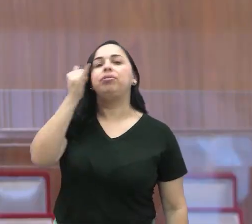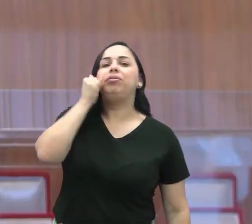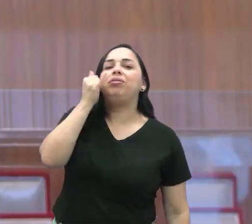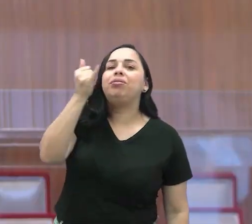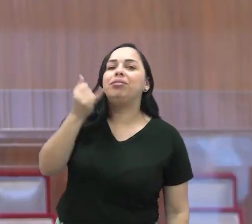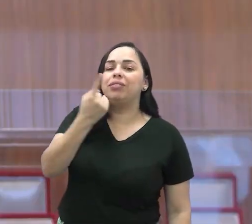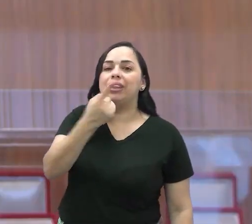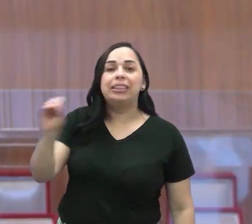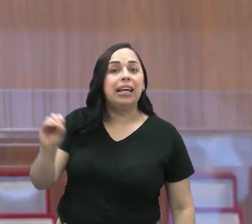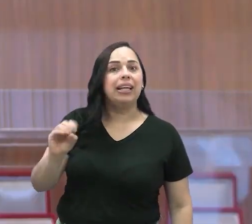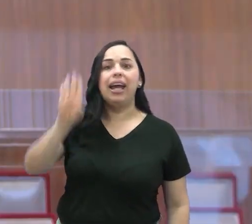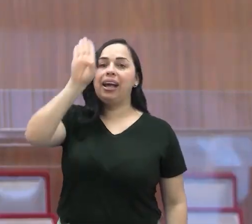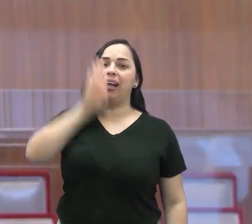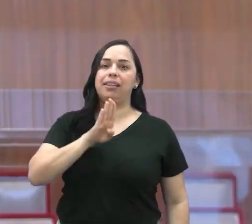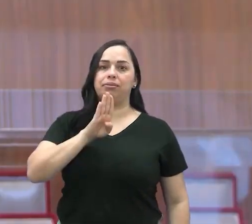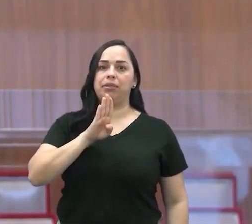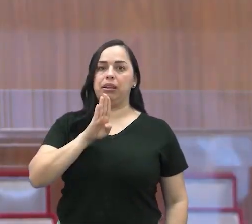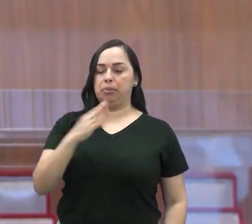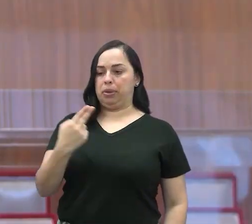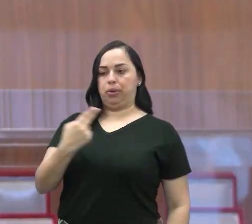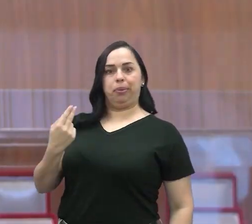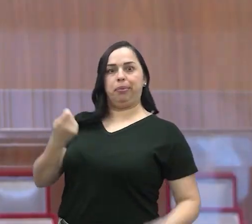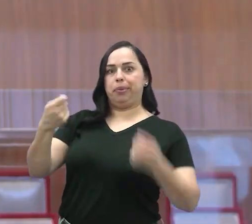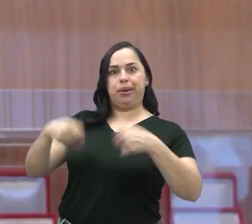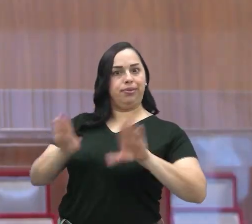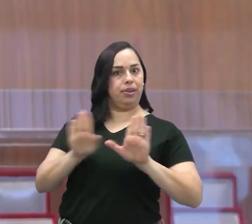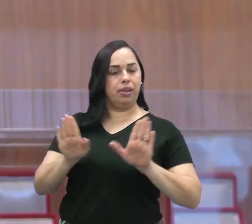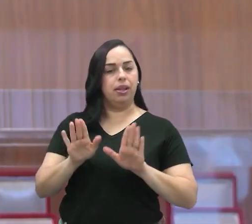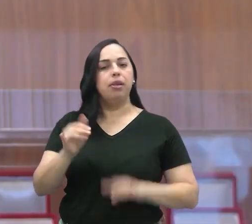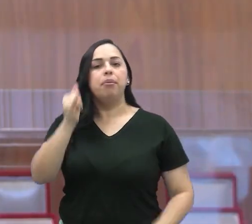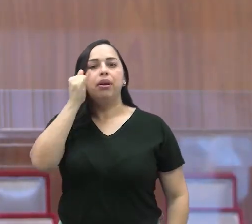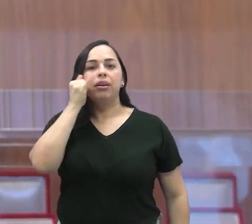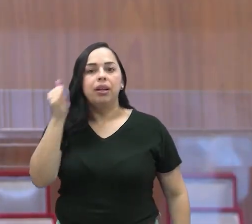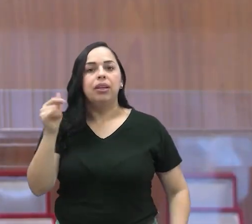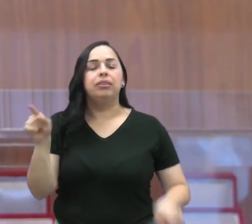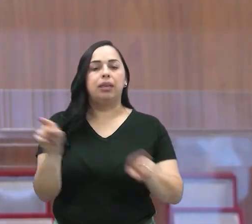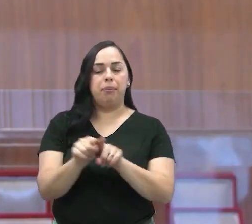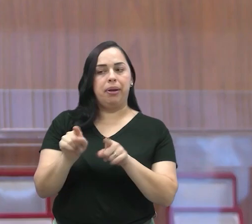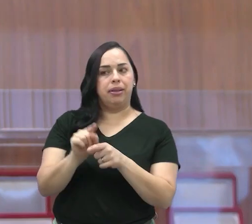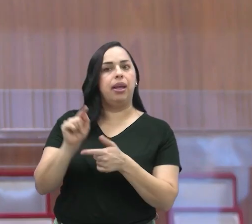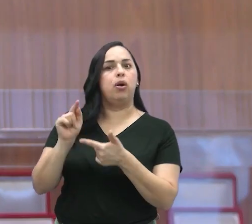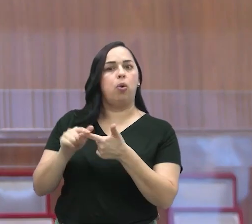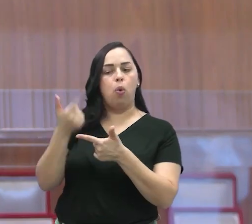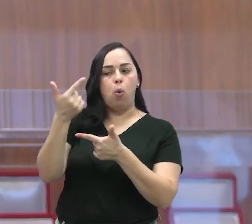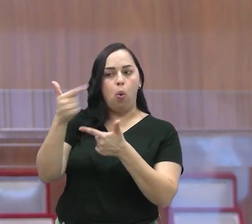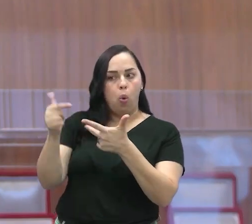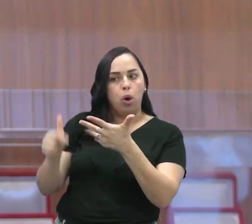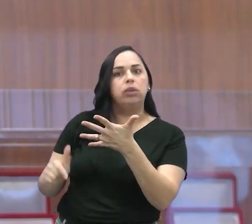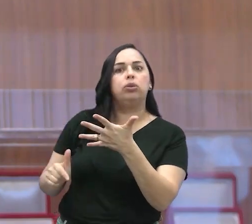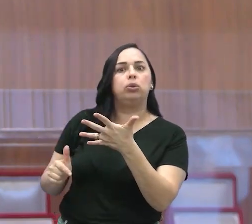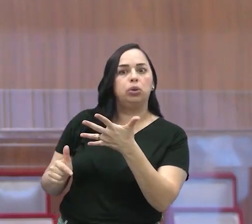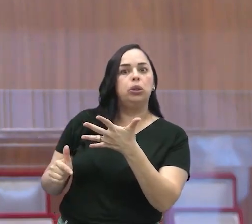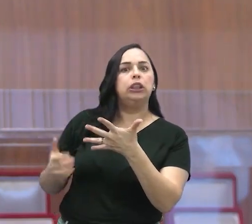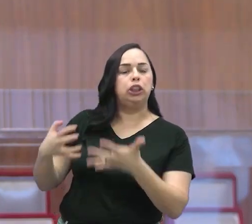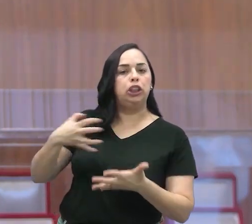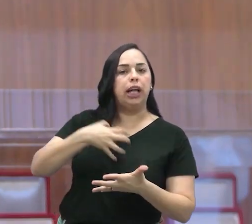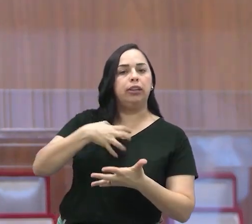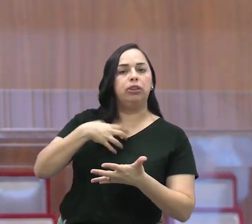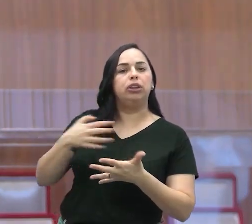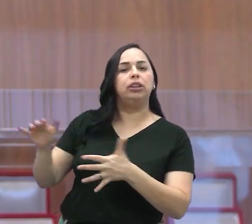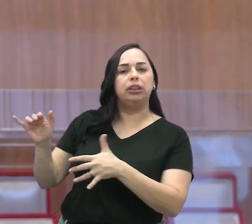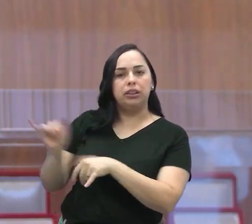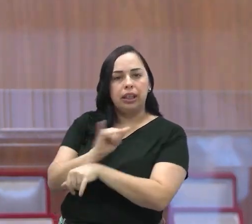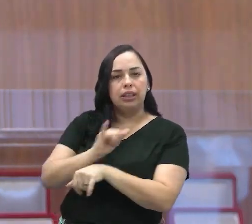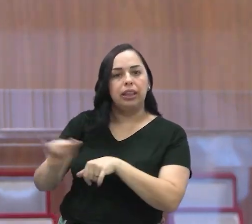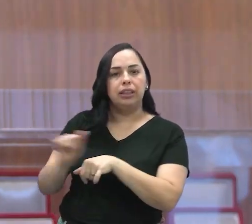denunciar. As pessoas elas se sentem mais seguras e mais confiantes em fazer a denúncia no Disque 100, que é anônima. Então, esse aumento não está